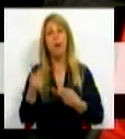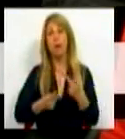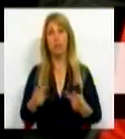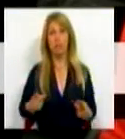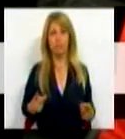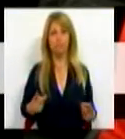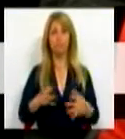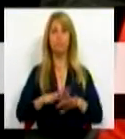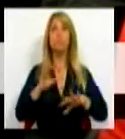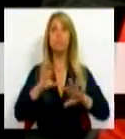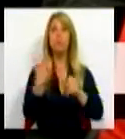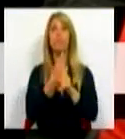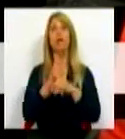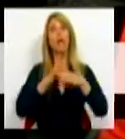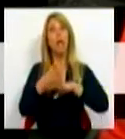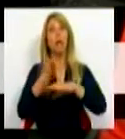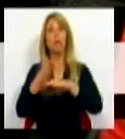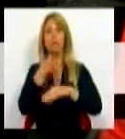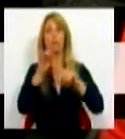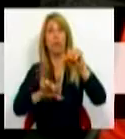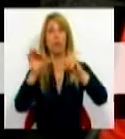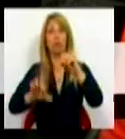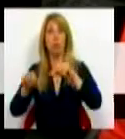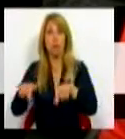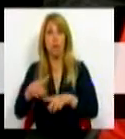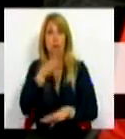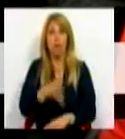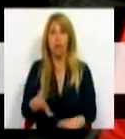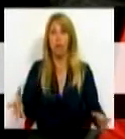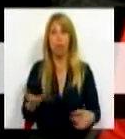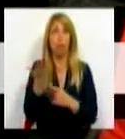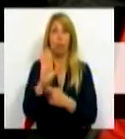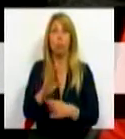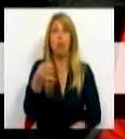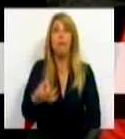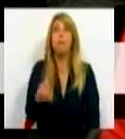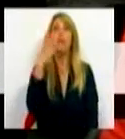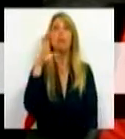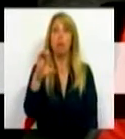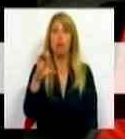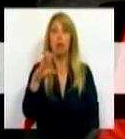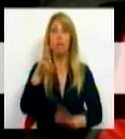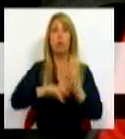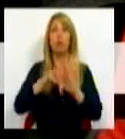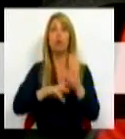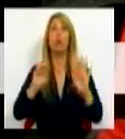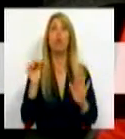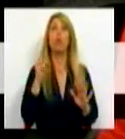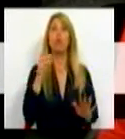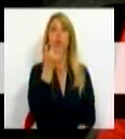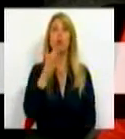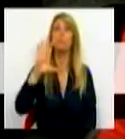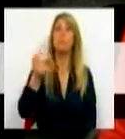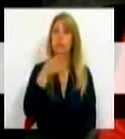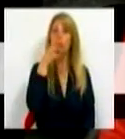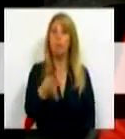a diversas intervenções que já aqui foram feitas, nomeadamente, por exemplo, a PwC, num relatório de outubro de 2015, refere